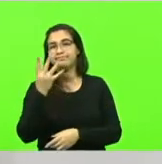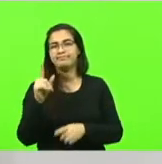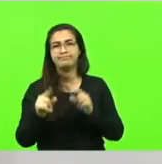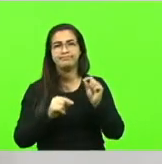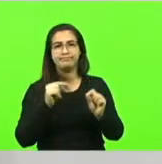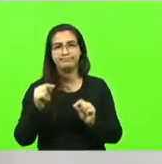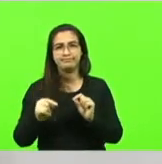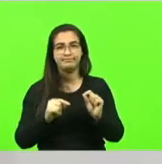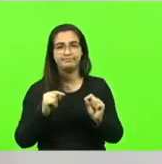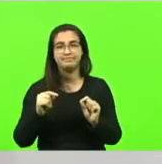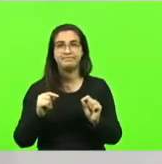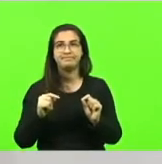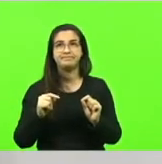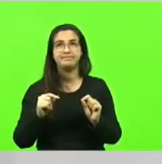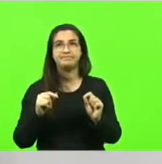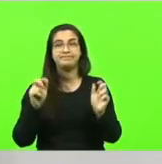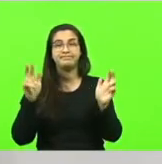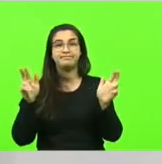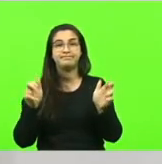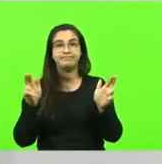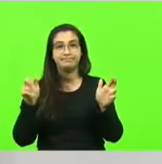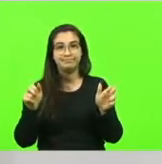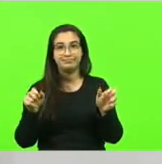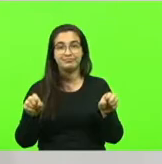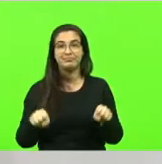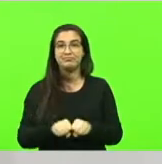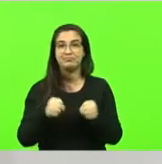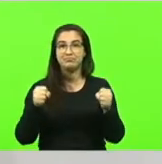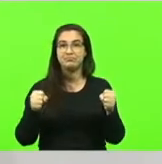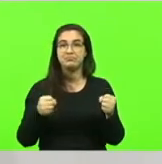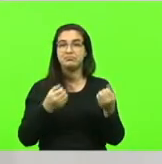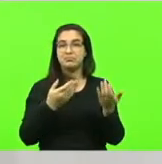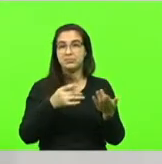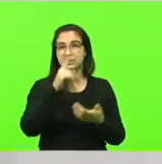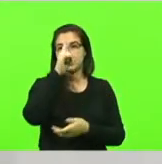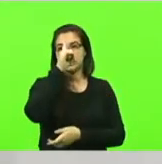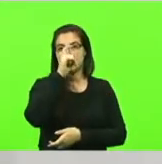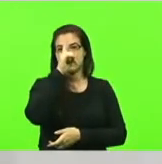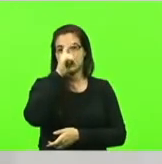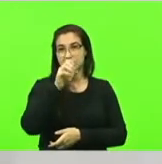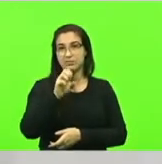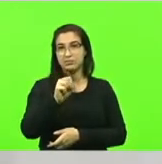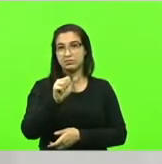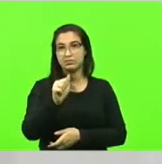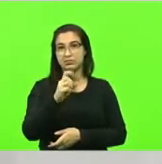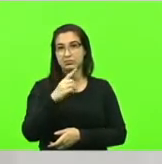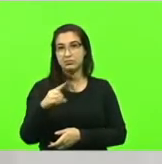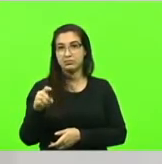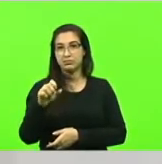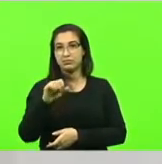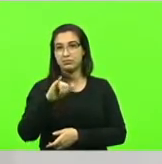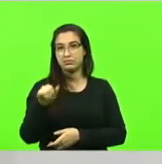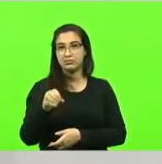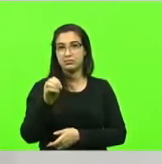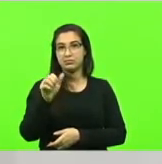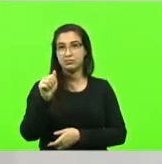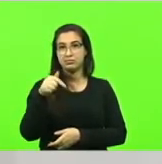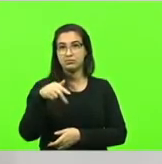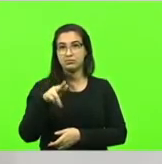levando ao colapso o Hospital de São Joaquim. Atenção, governador